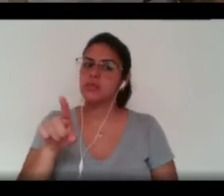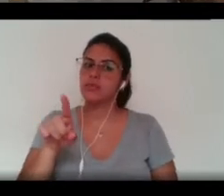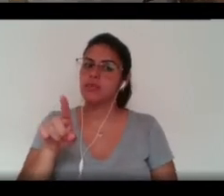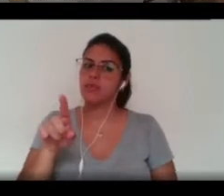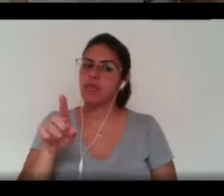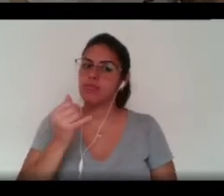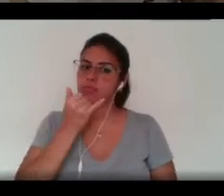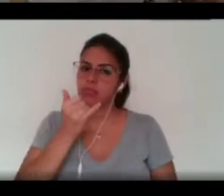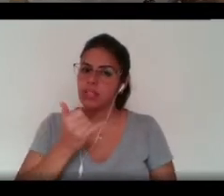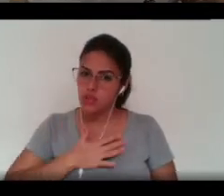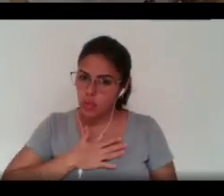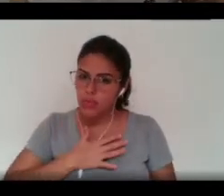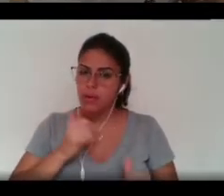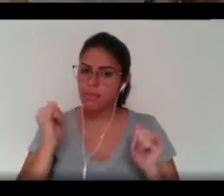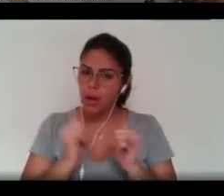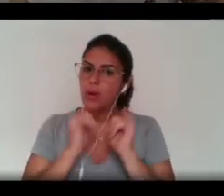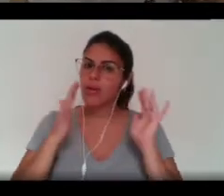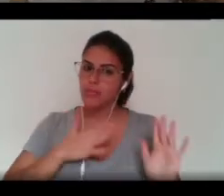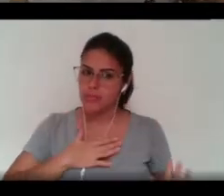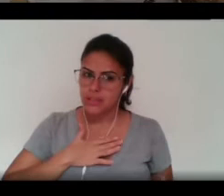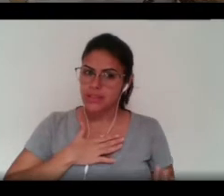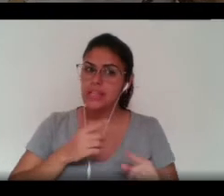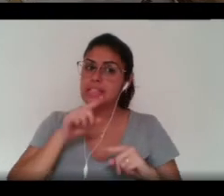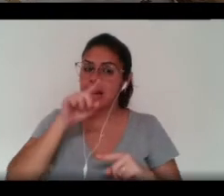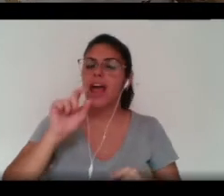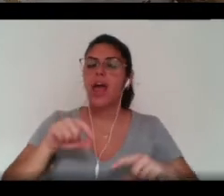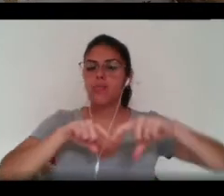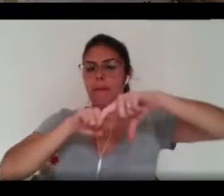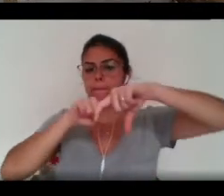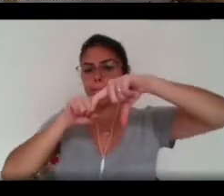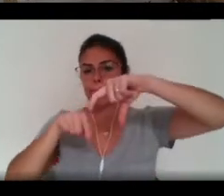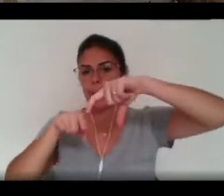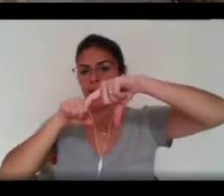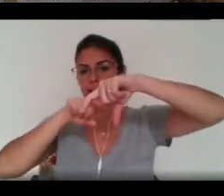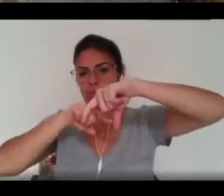vão me perdoar, né? Isso aqui é uma parábola.